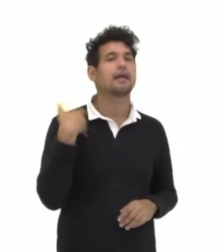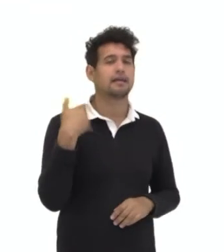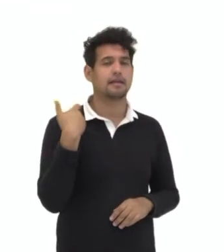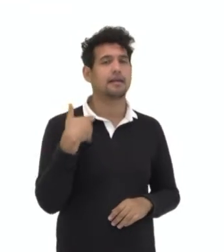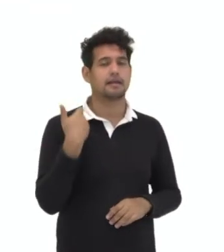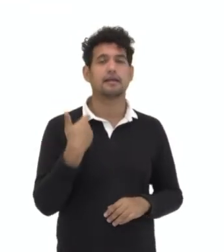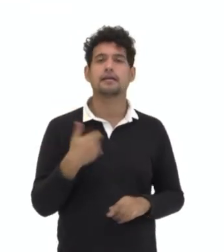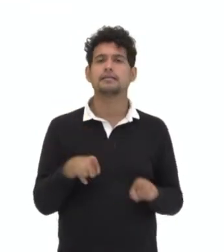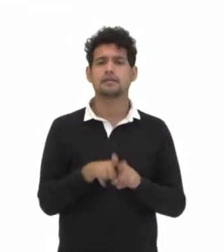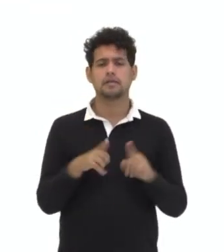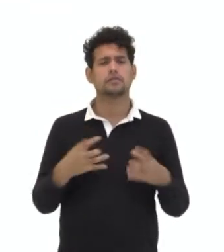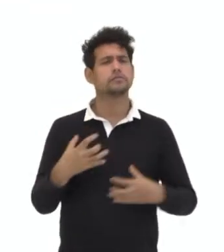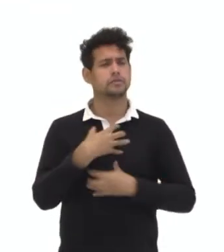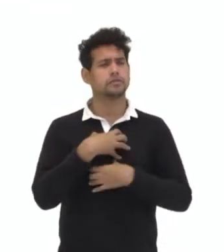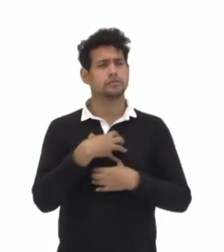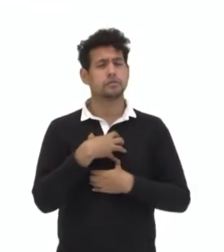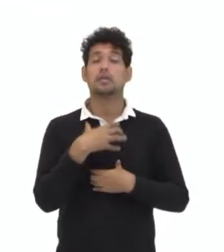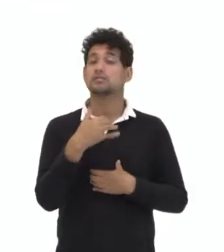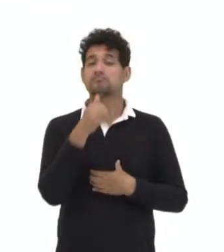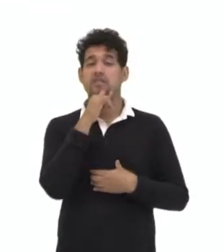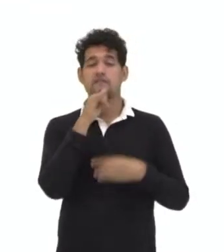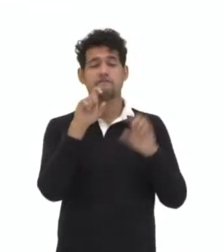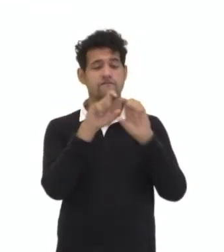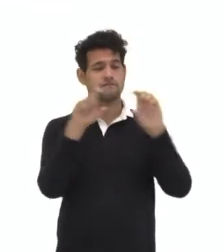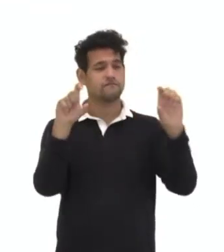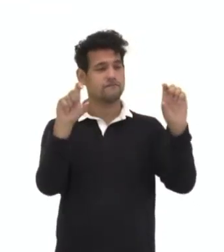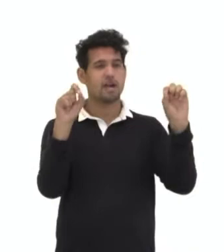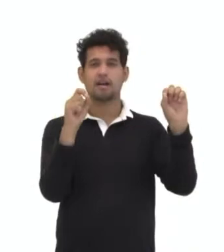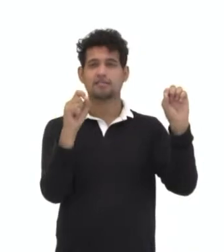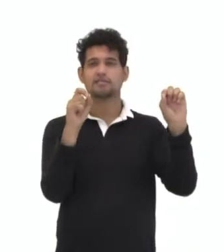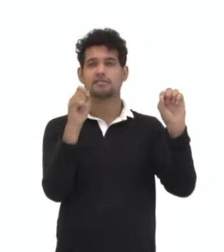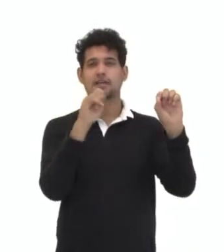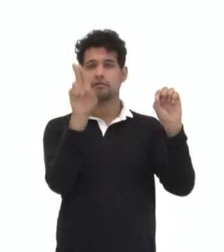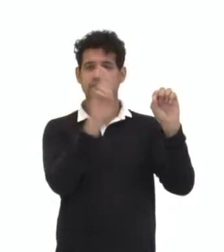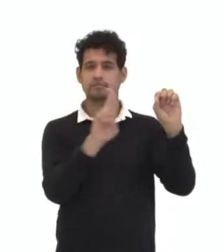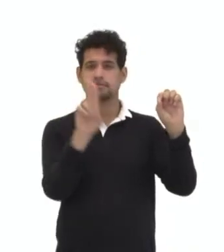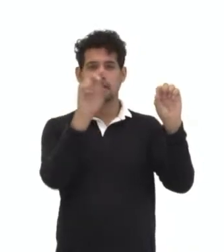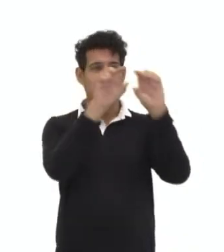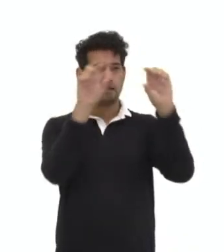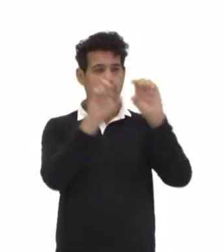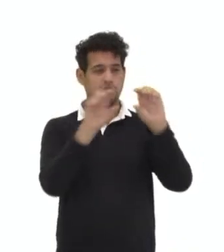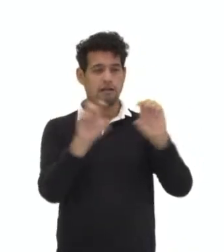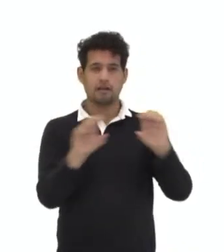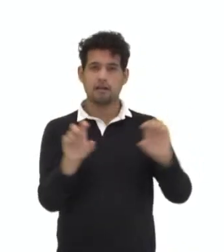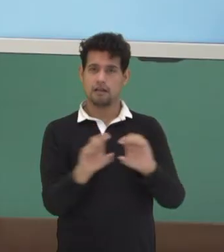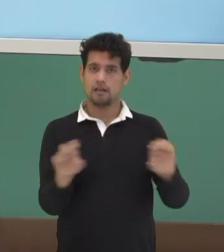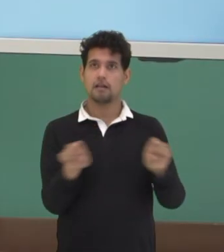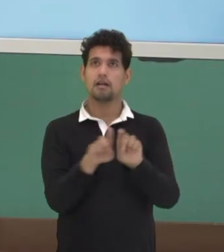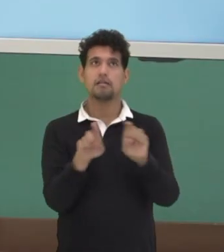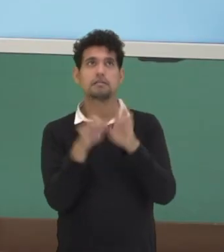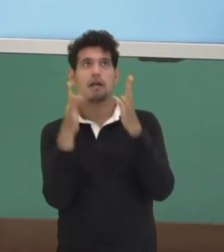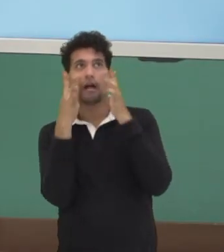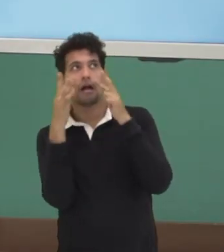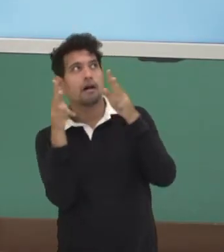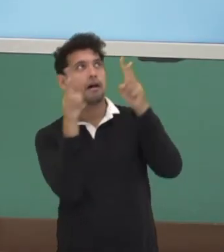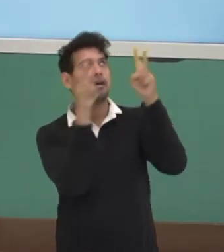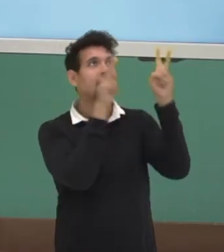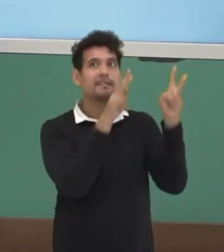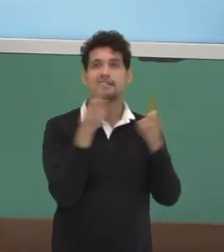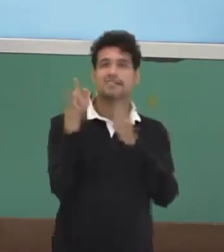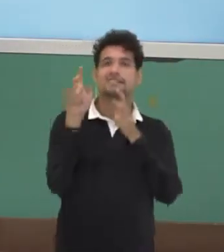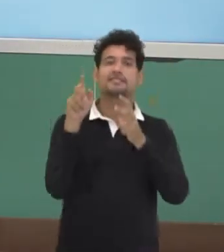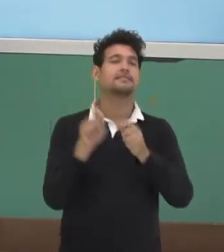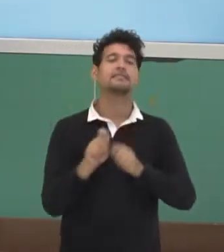esta maneira, né, das frases estarem colocadas, a imagem atrativa e tudo mais, é que